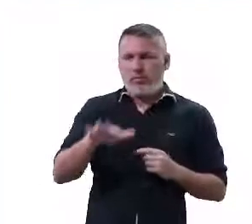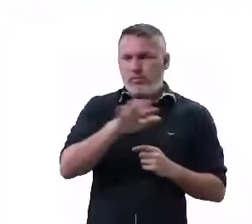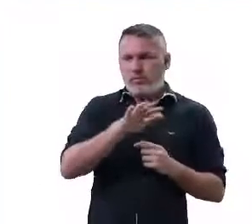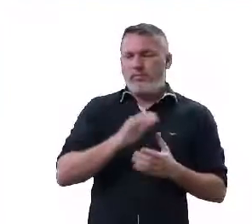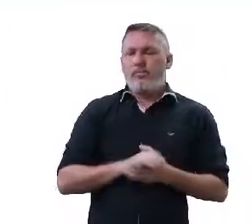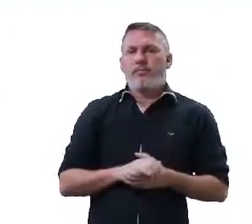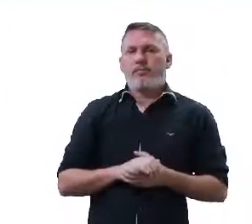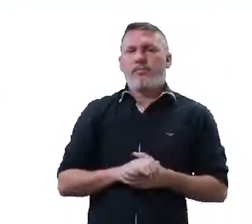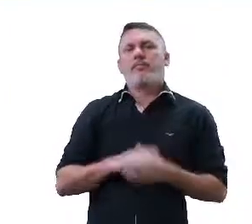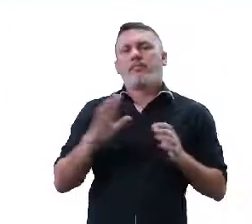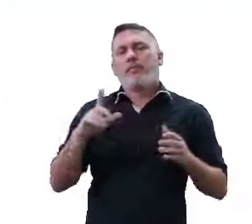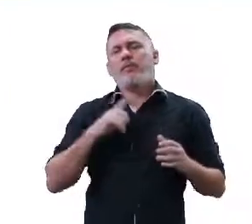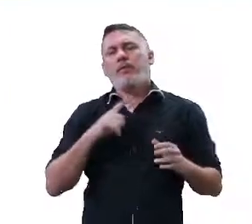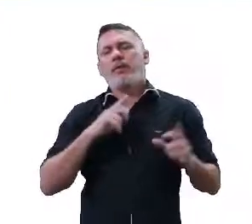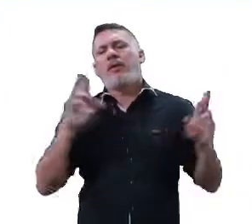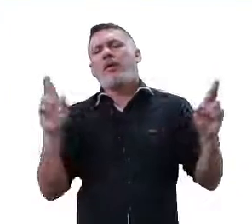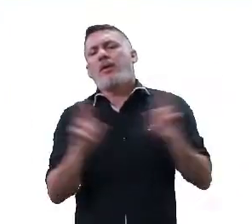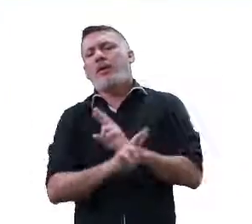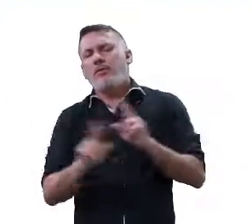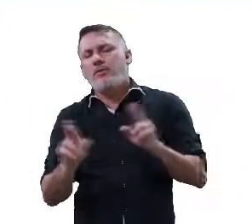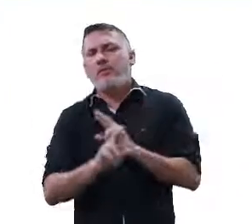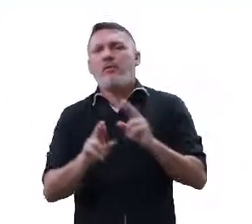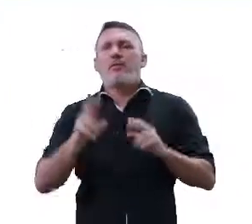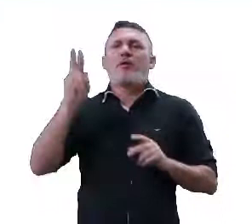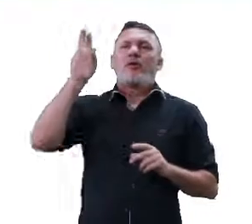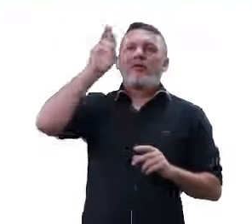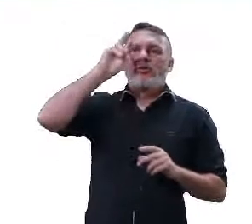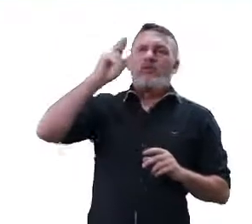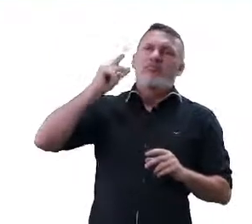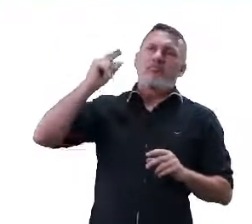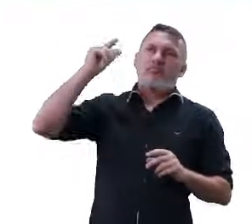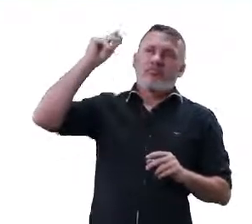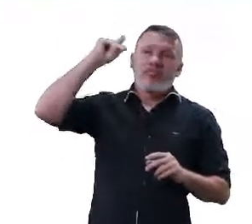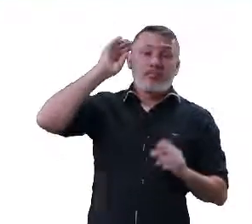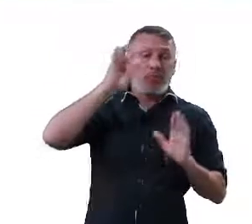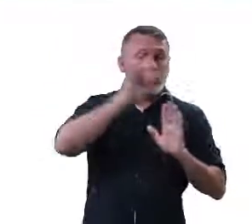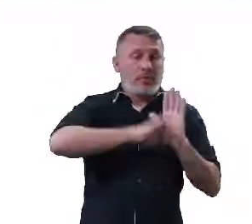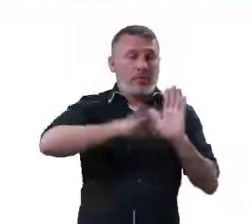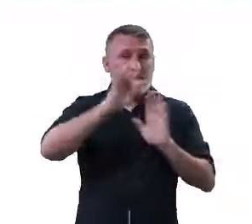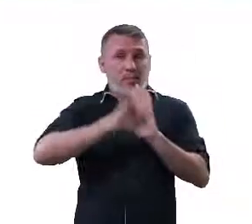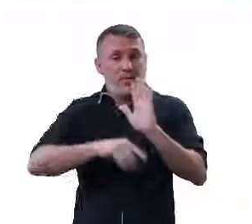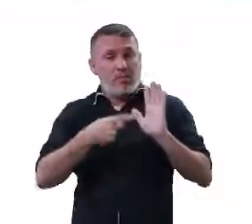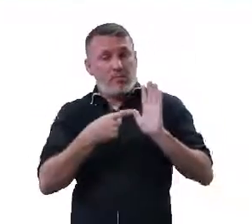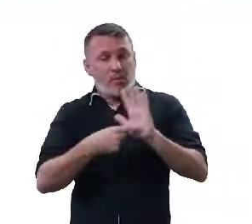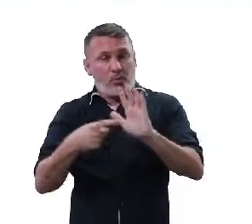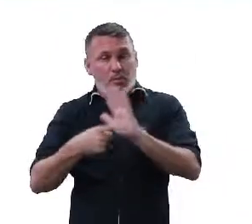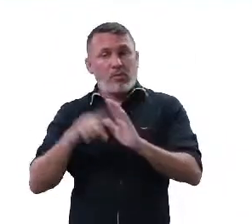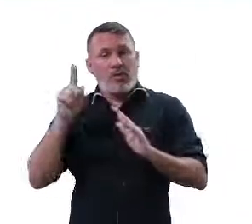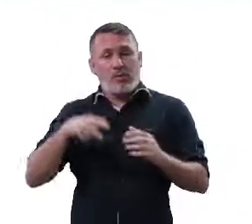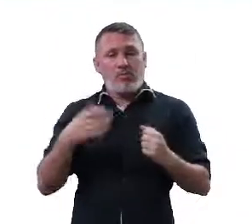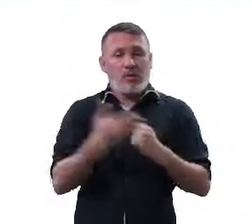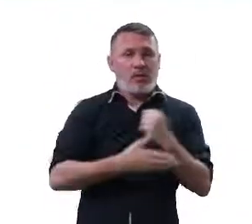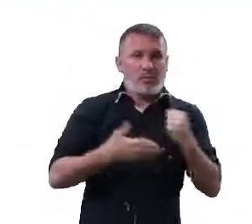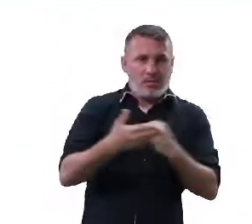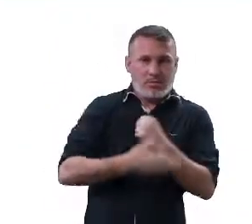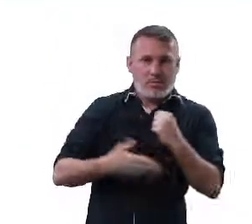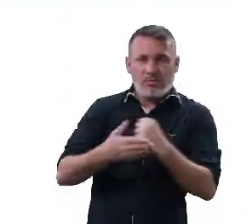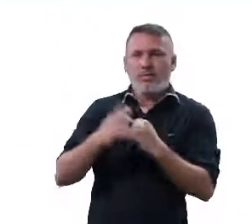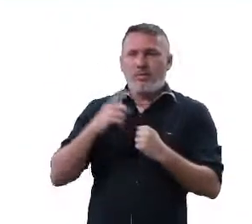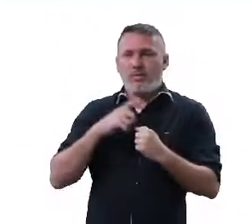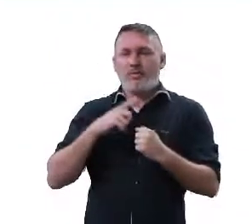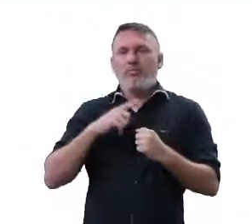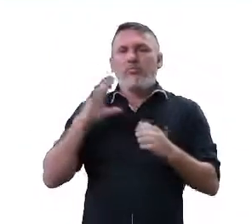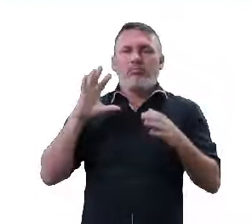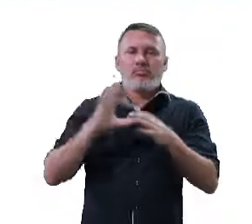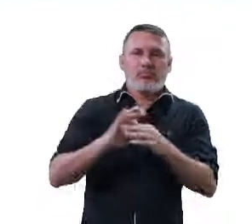vamos aqui. Correlacionando temporalidades históricas, o texto apresenta uma concepção de pensamento que tem como uma dessas bases, como uma de